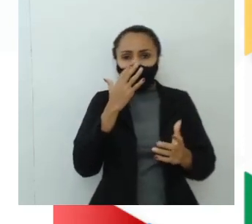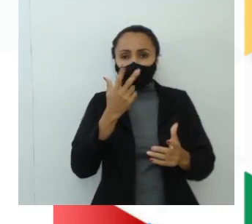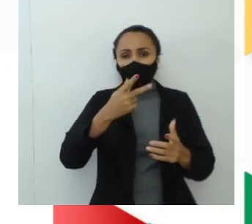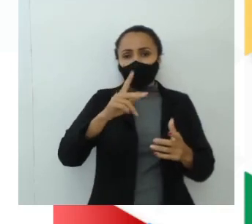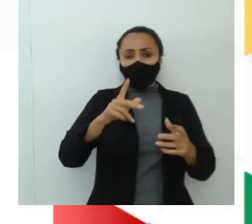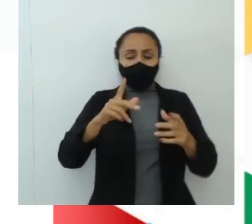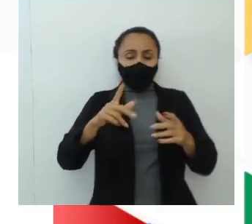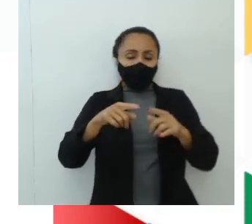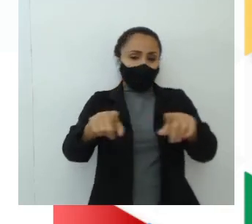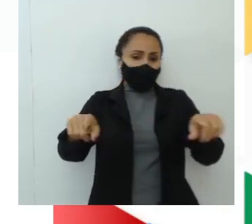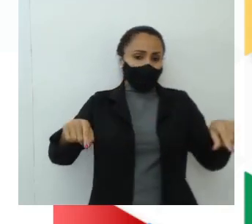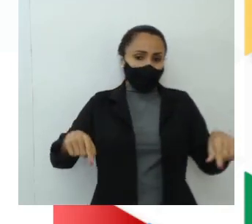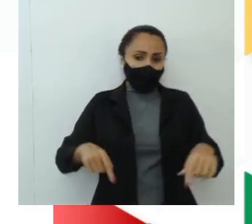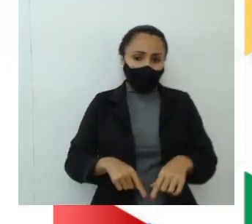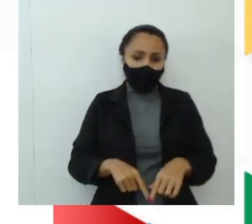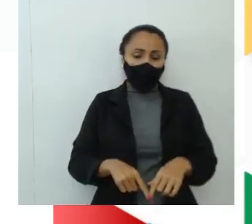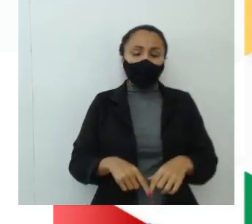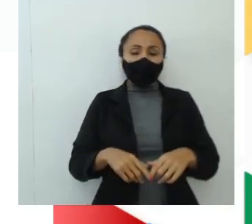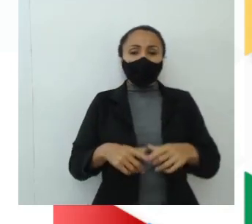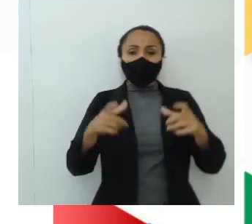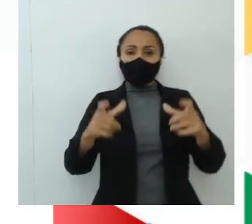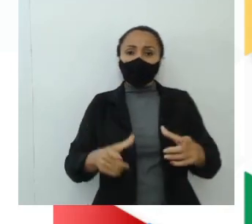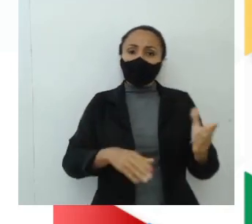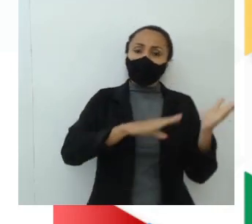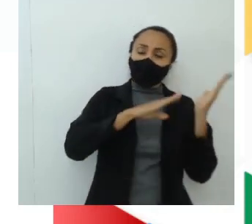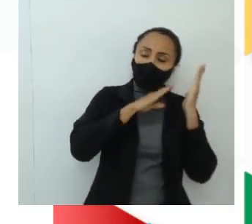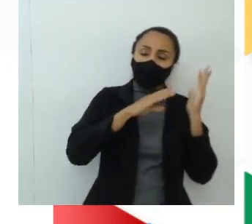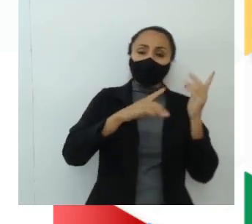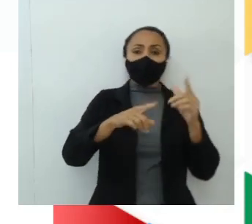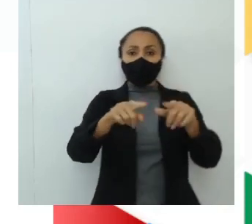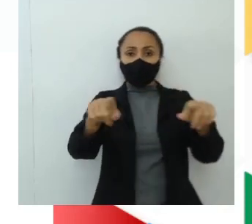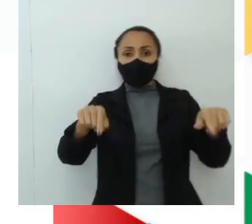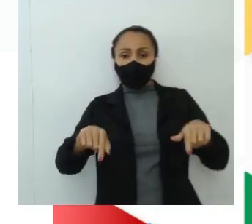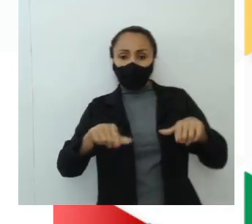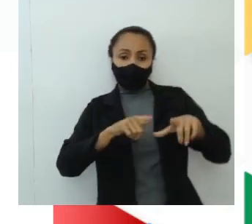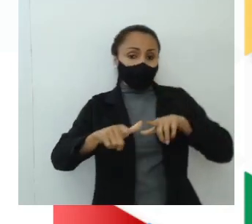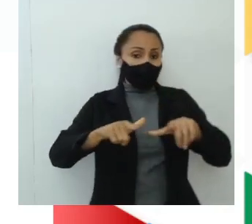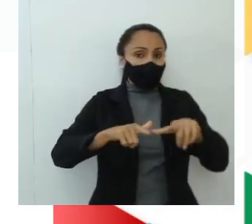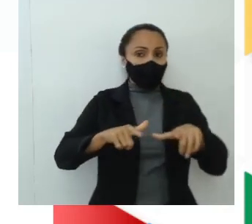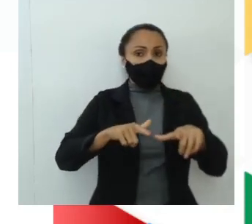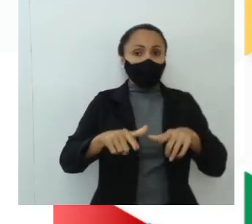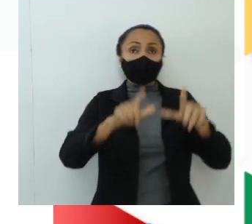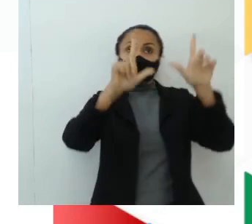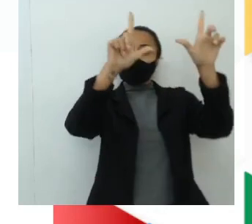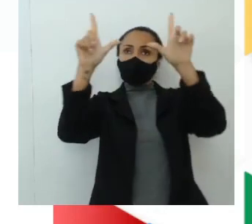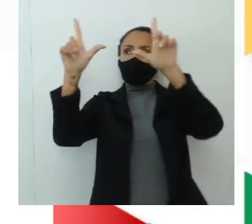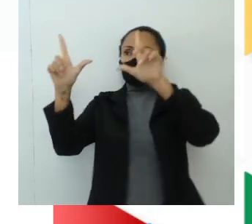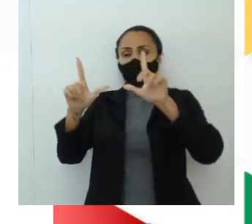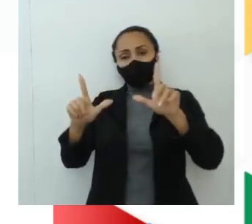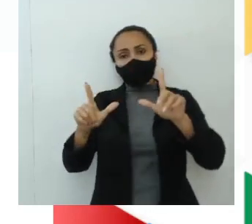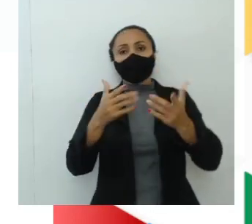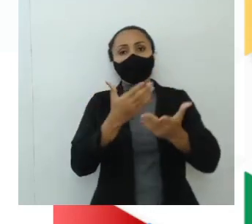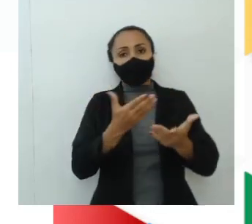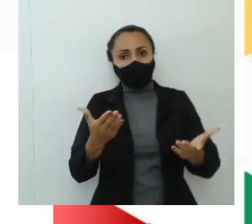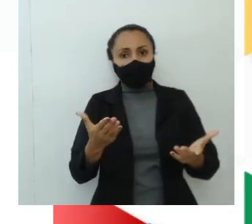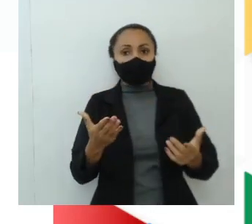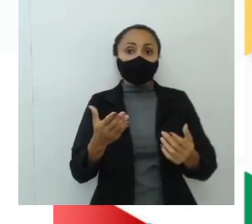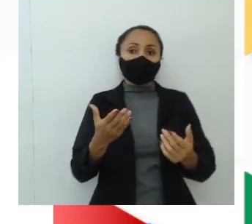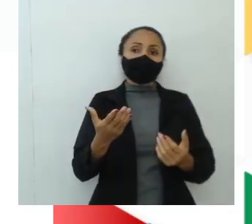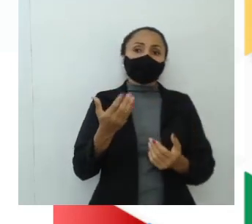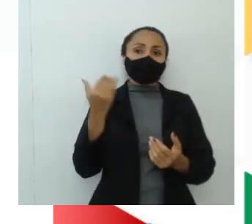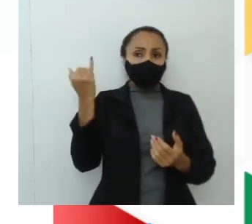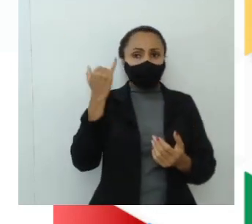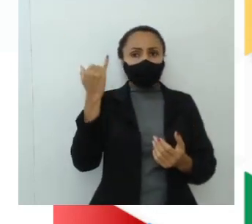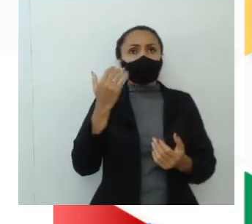sala, seu quarto, o escritório, o lugar lá com esses quadros interessantes, tá? Fazer a galera começar,